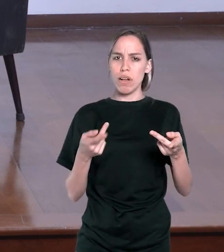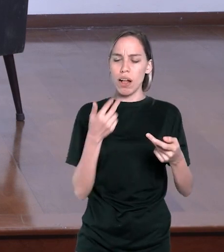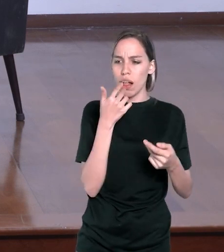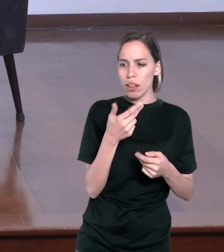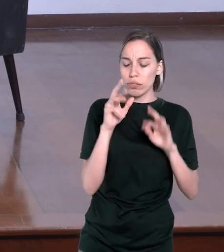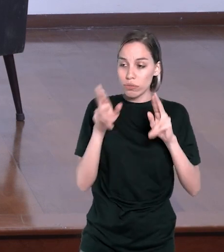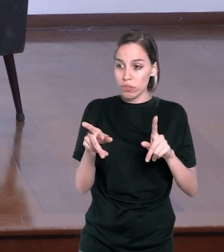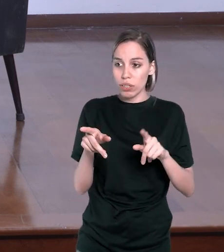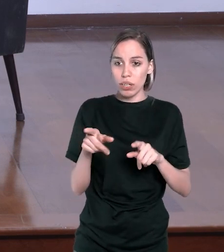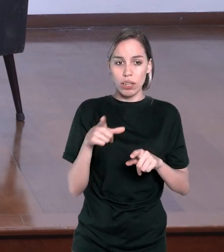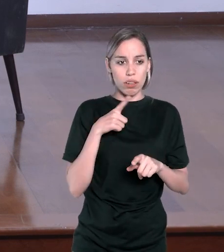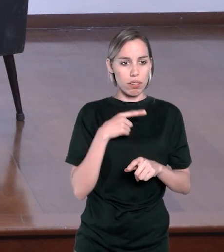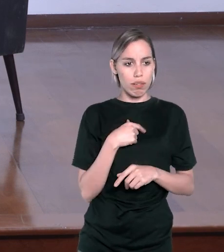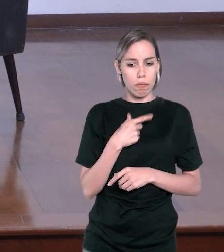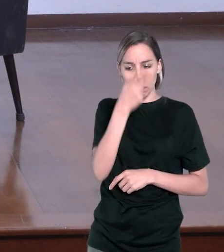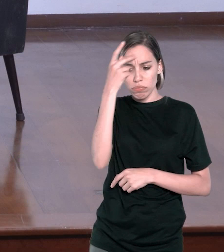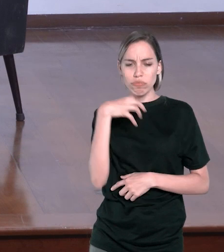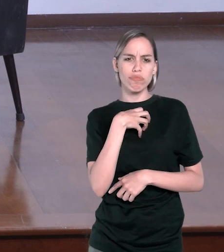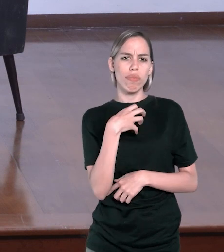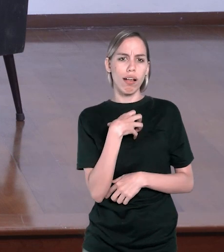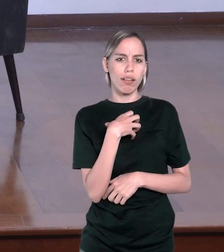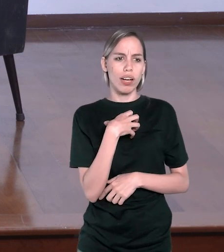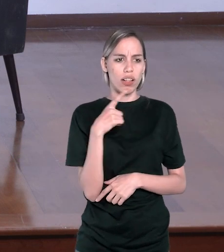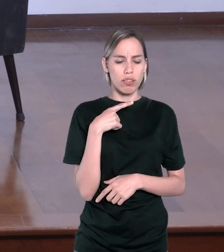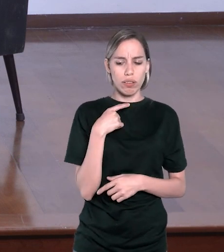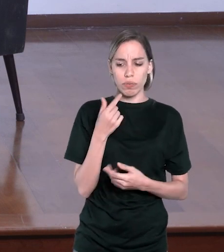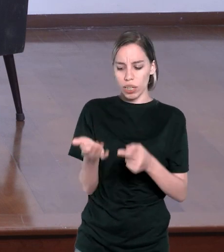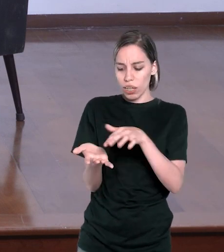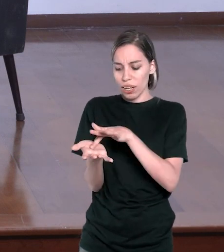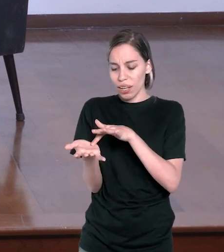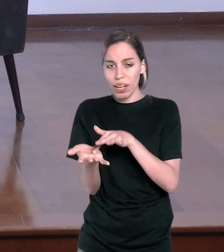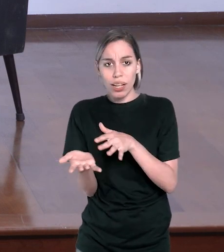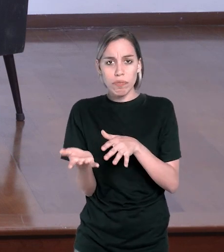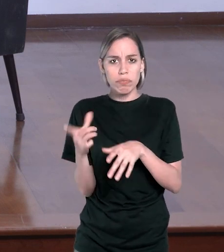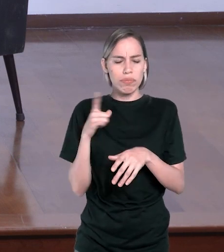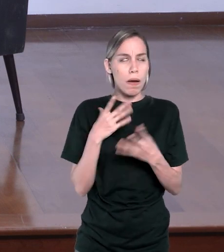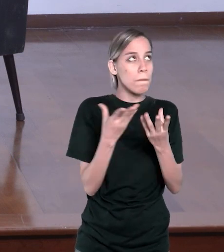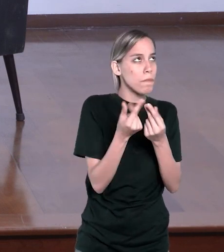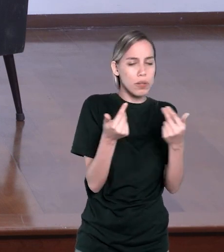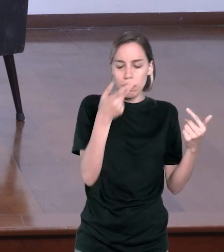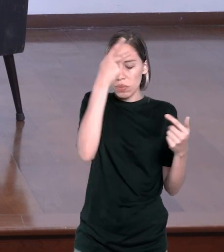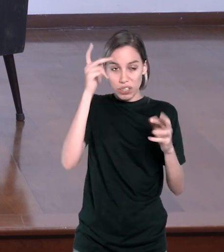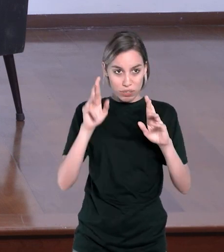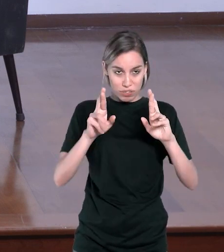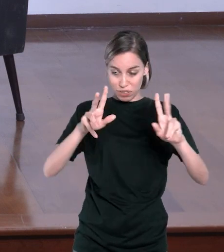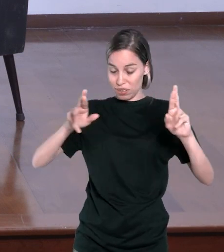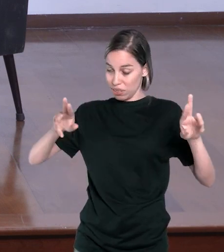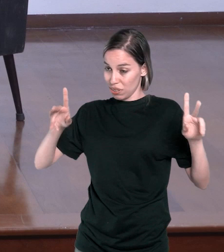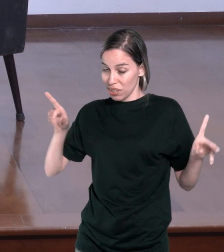videntes, mandingueiros, baianas, ciganas, biscateiros, funileiros, estivadores,